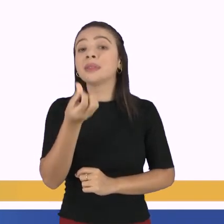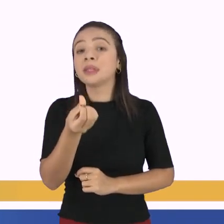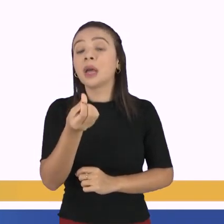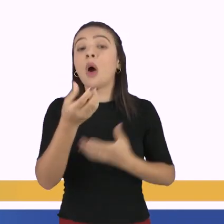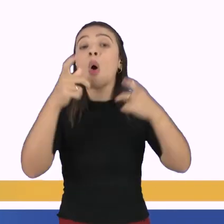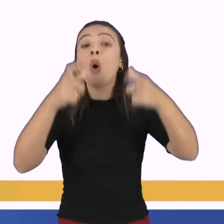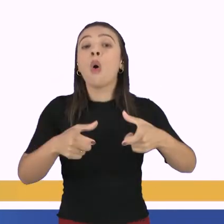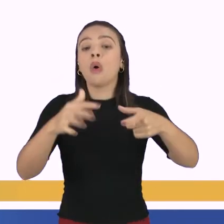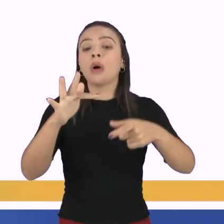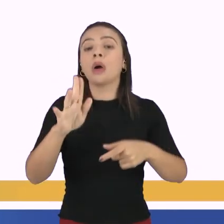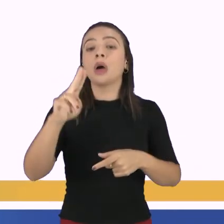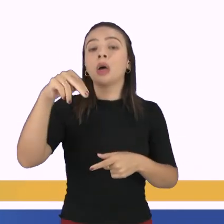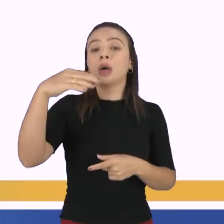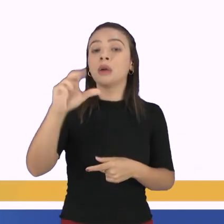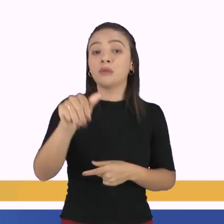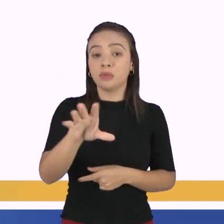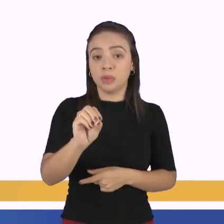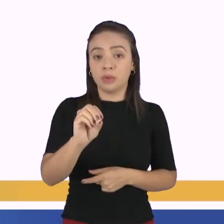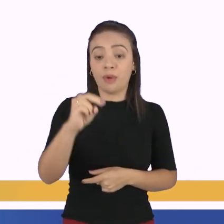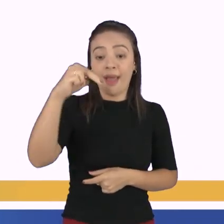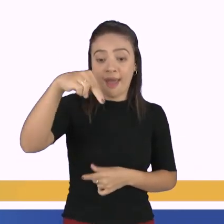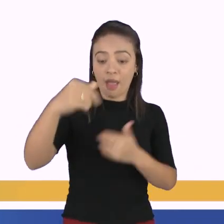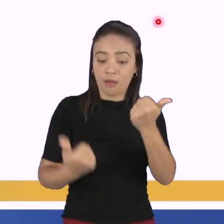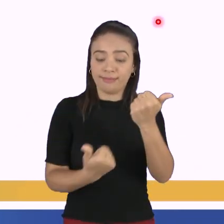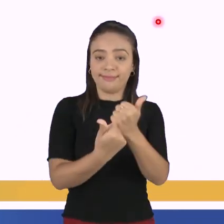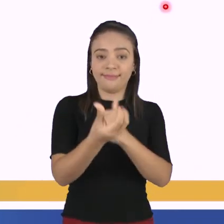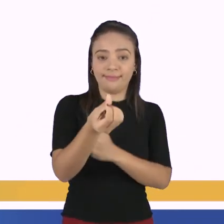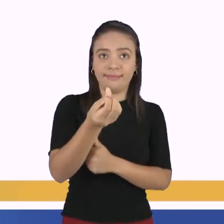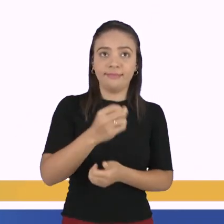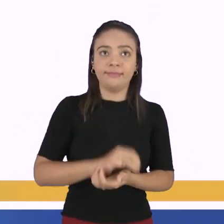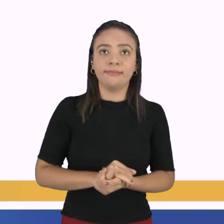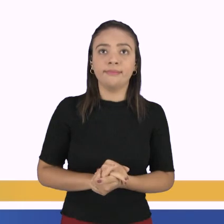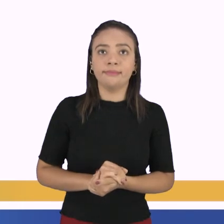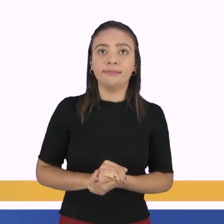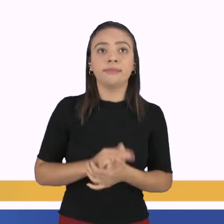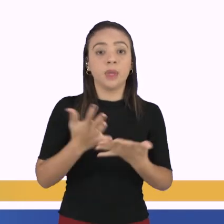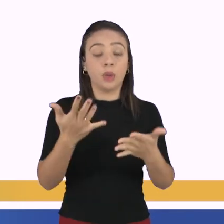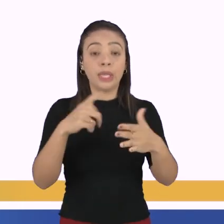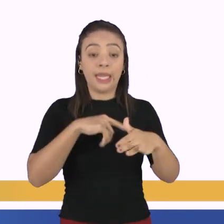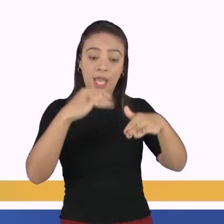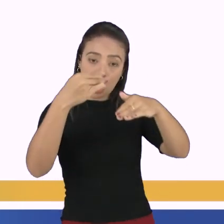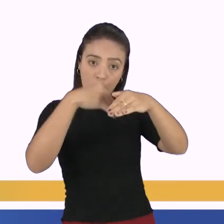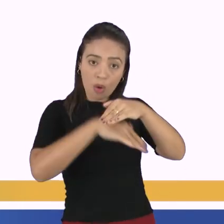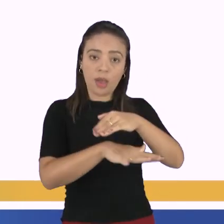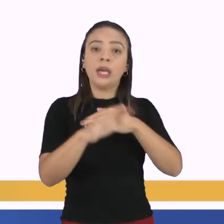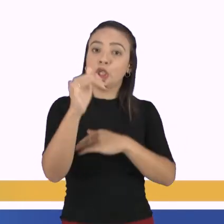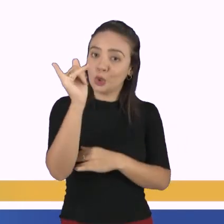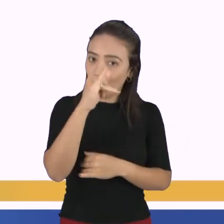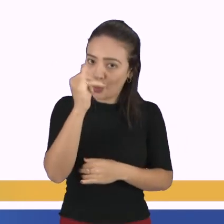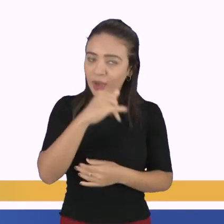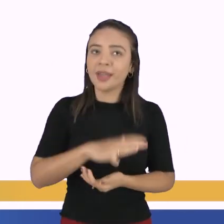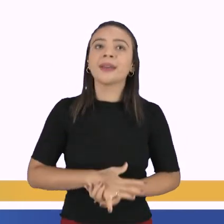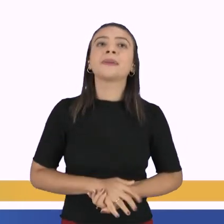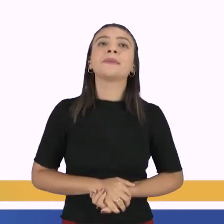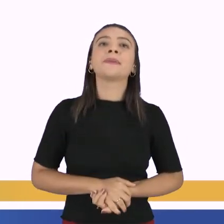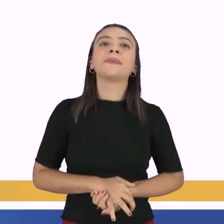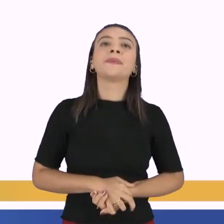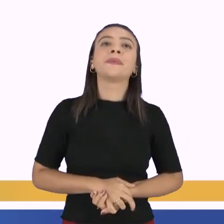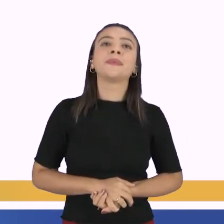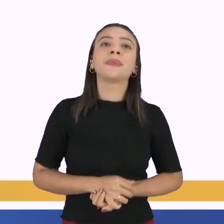seja, substituir n por 6. Então, nesse caso aqui, ó, o valor que ele vai ter na poupança, né, lá no porquinho dele, vai